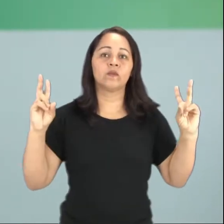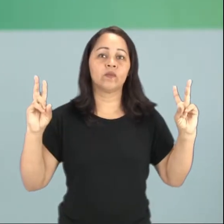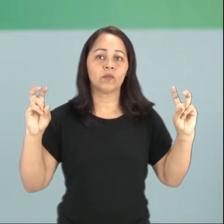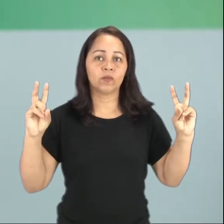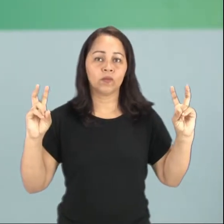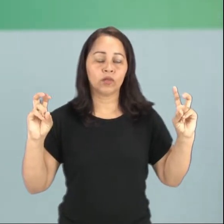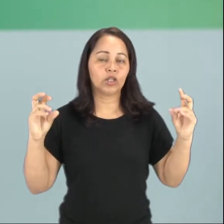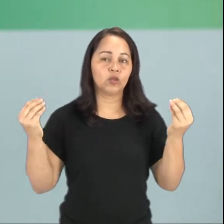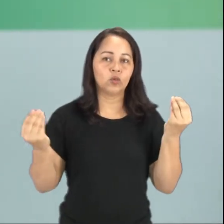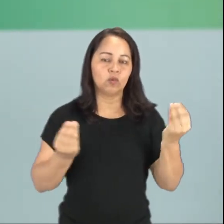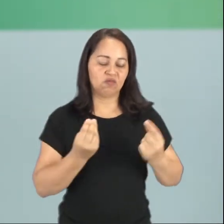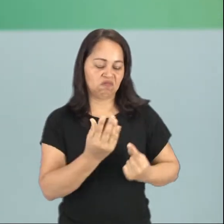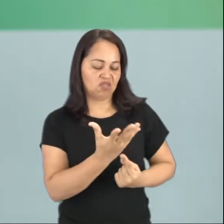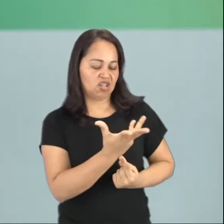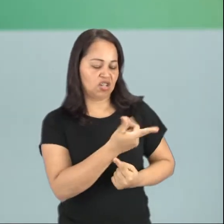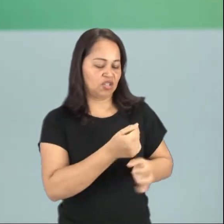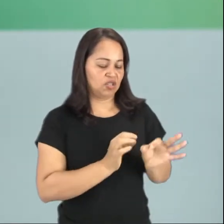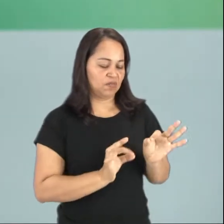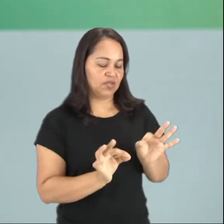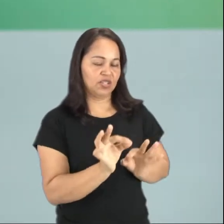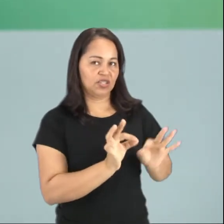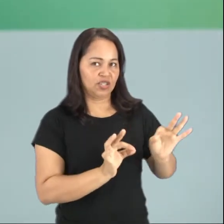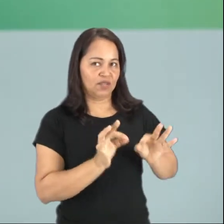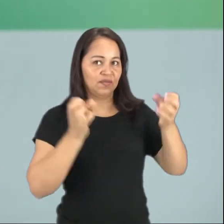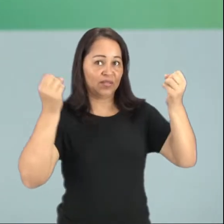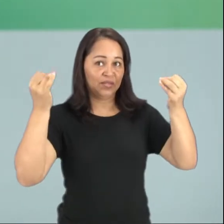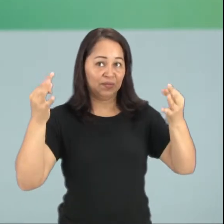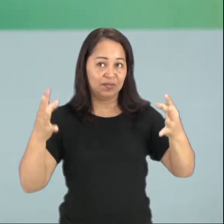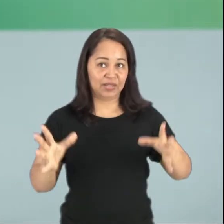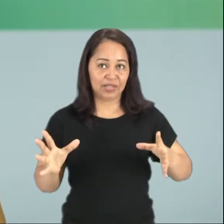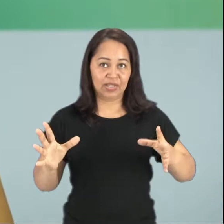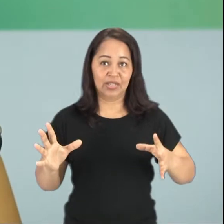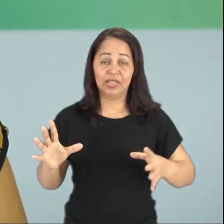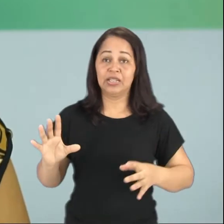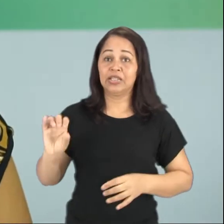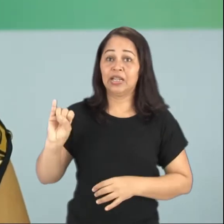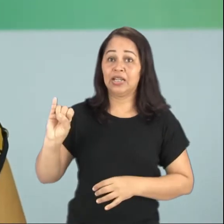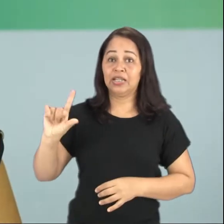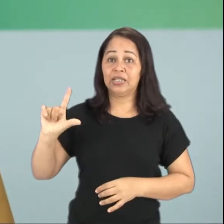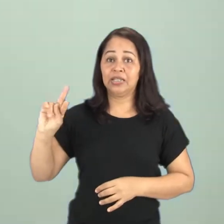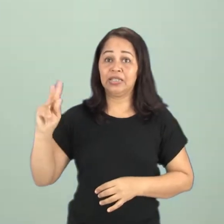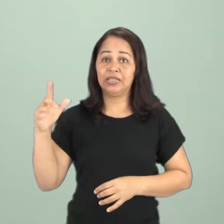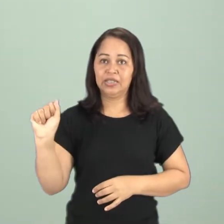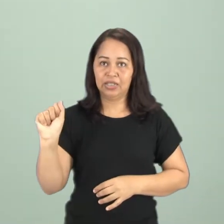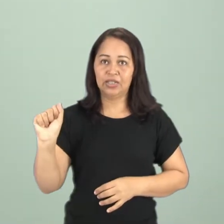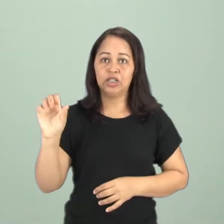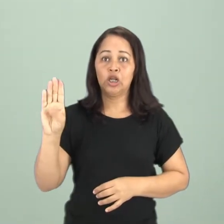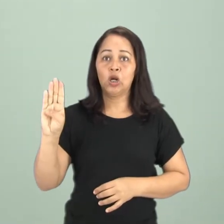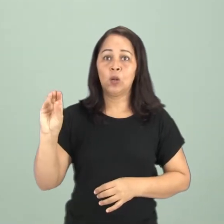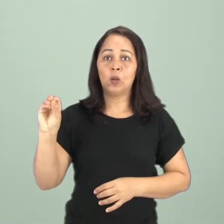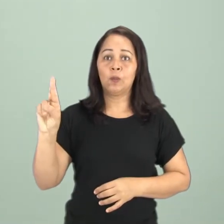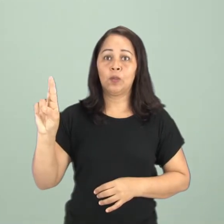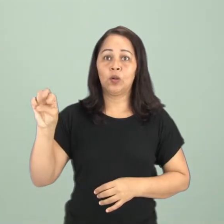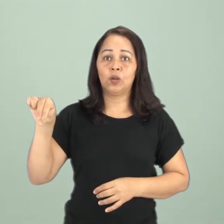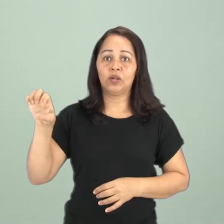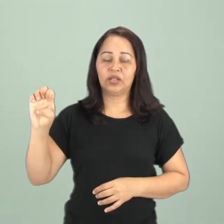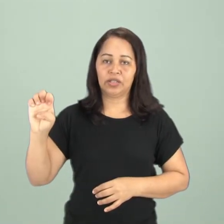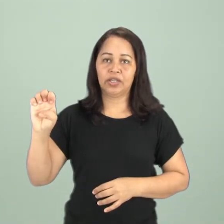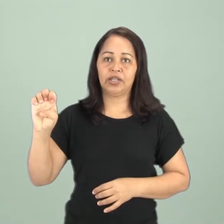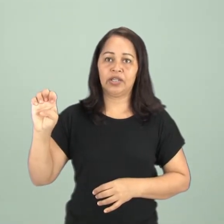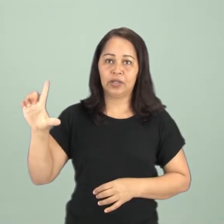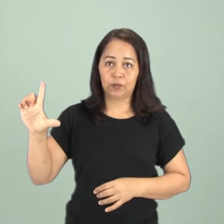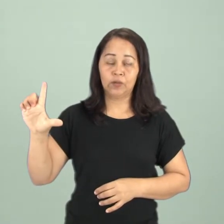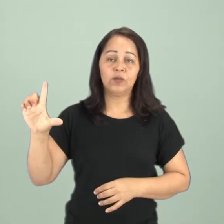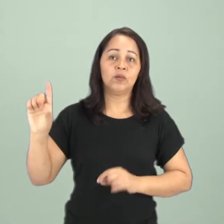a arte de planejar, eu vou contar uma história que aconteceu na ilha de Bornéu, que fica na Indonésia, entre ali a Austrália e China, uma ilha